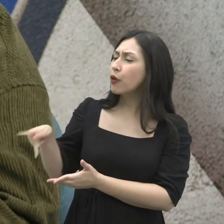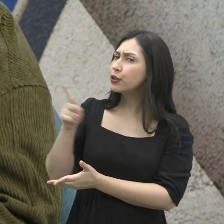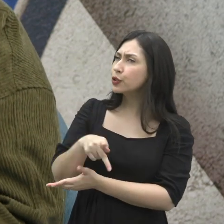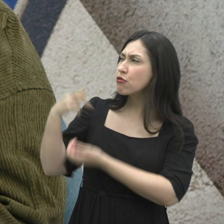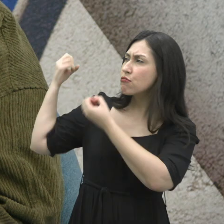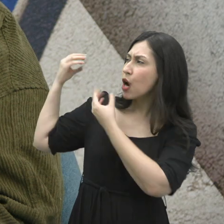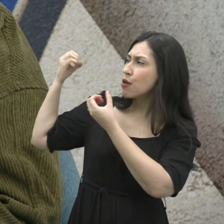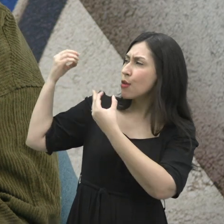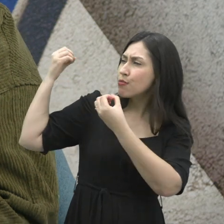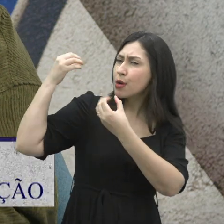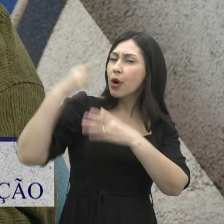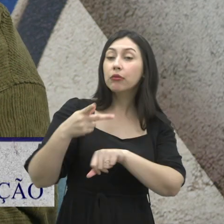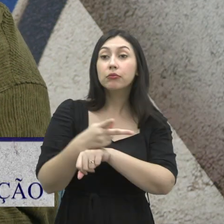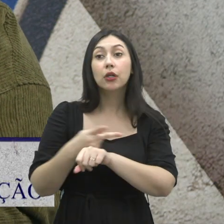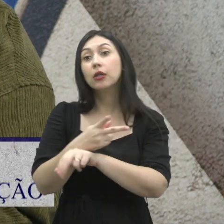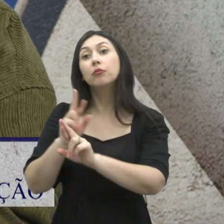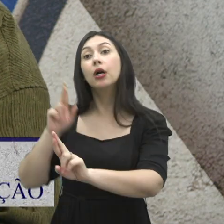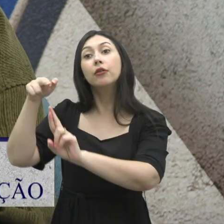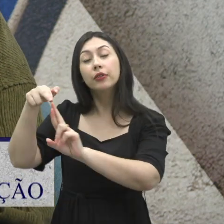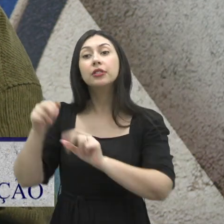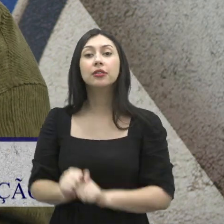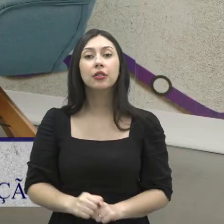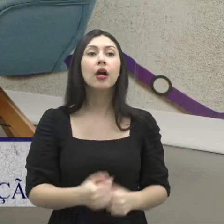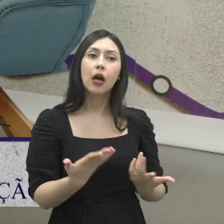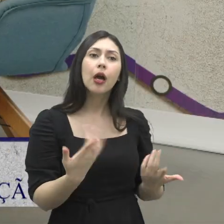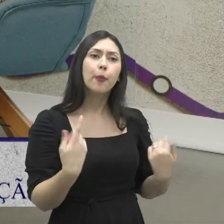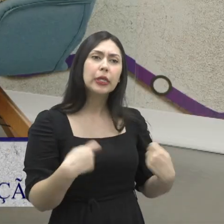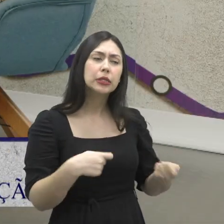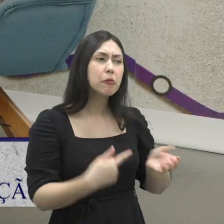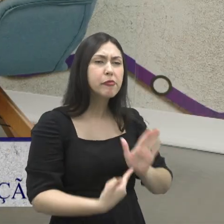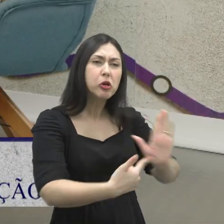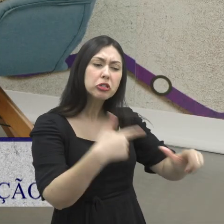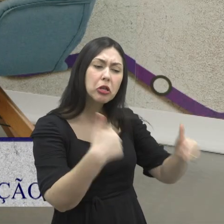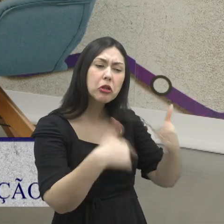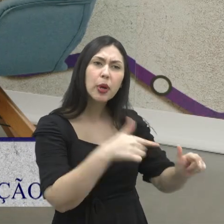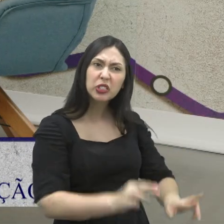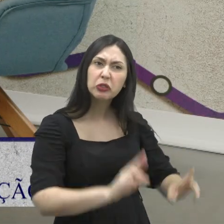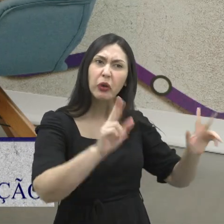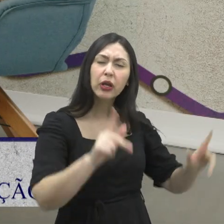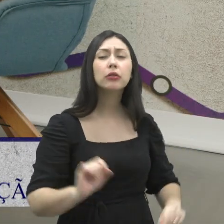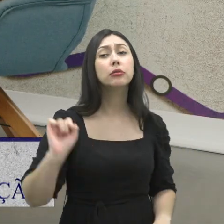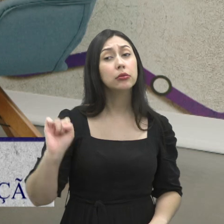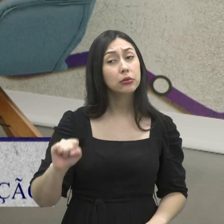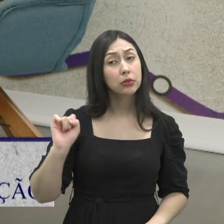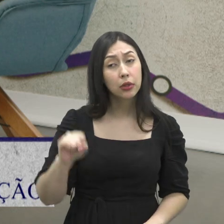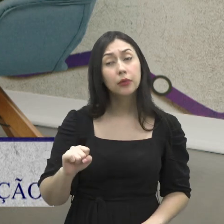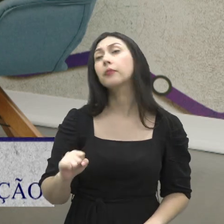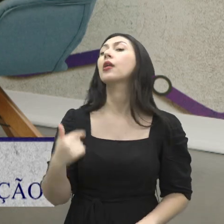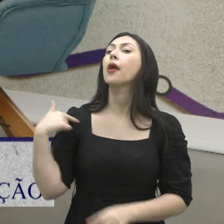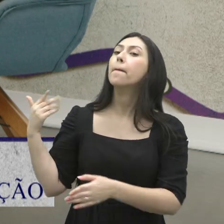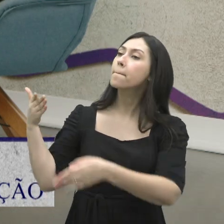sempre um referencial. Isso. Para se diferenciar dessa conconcorrência mesmo, né, professora? Exatamente. Né? Eu